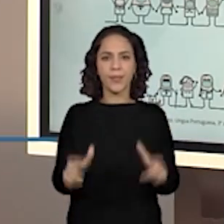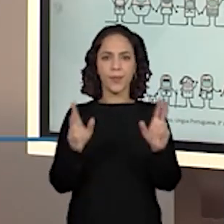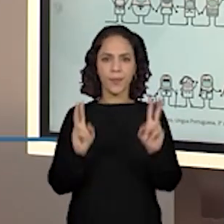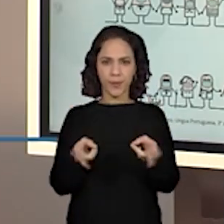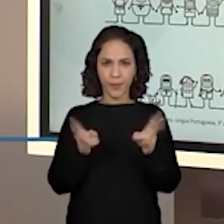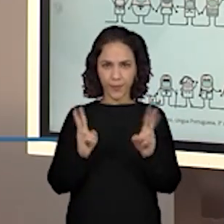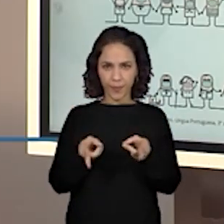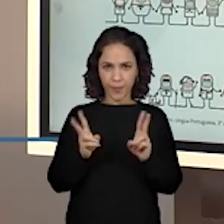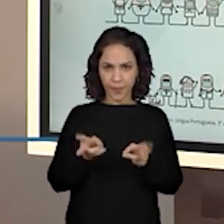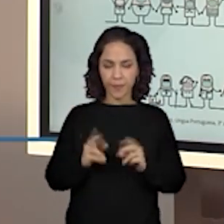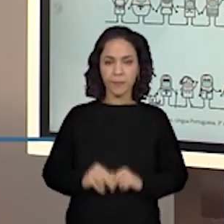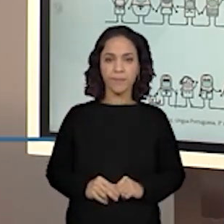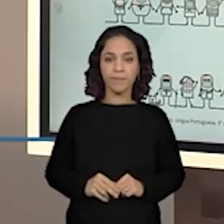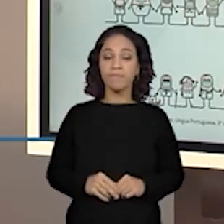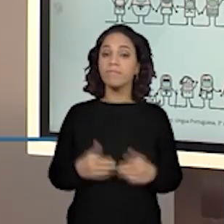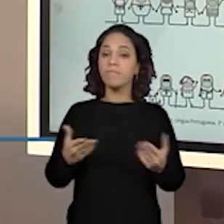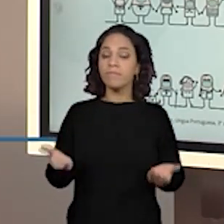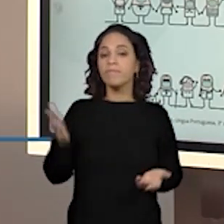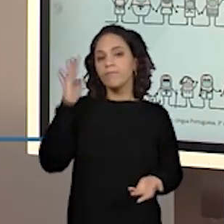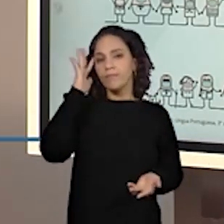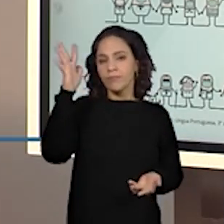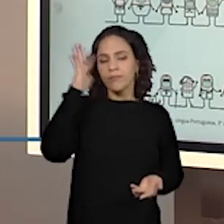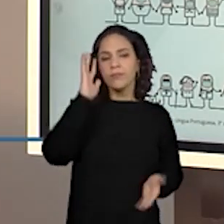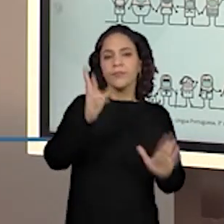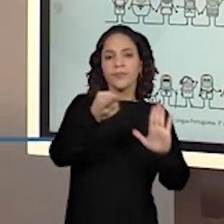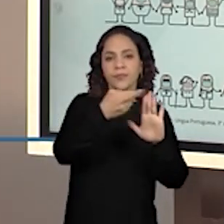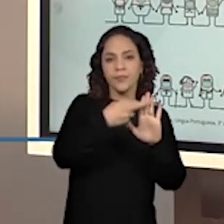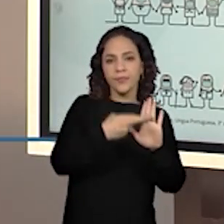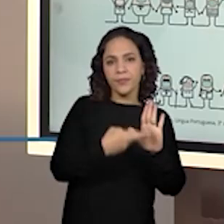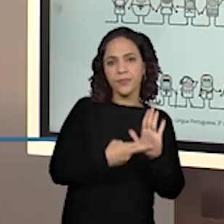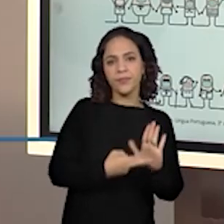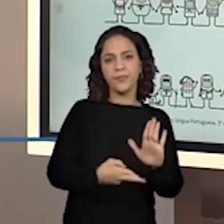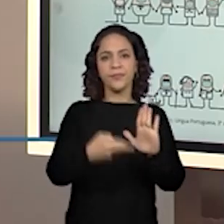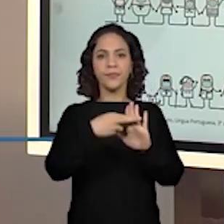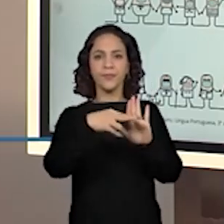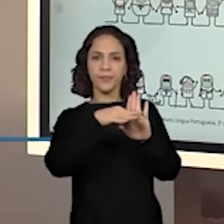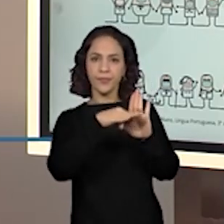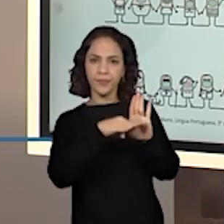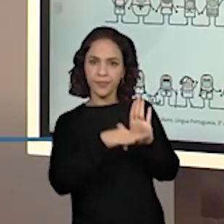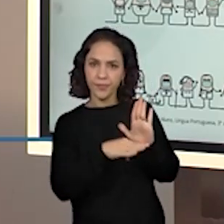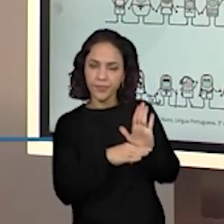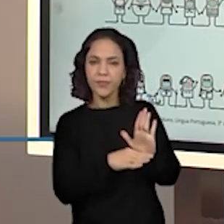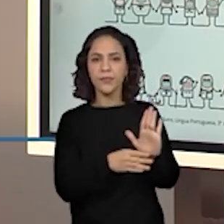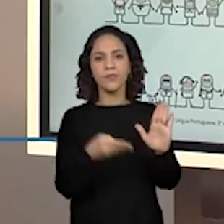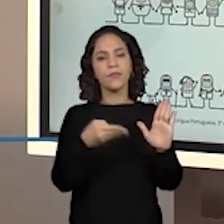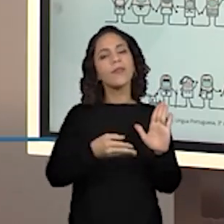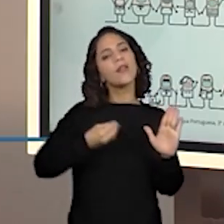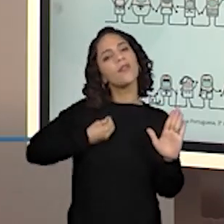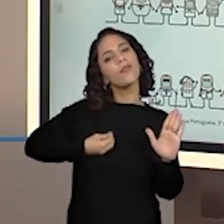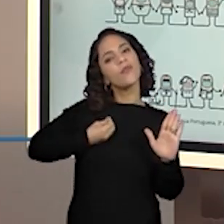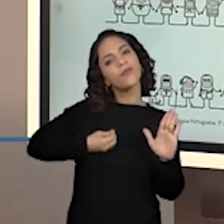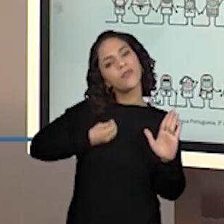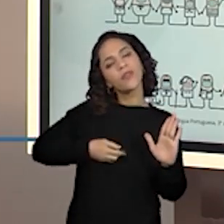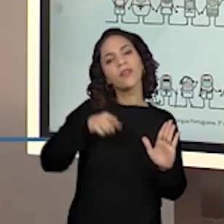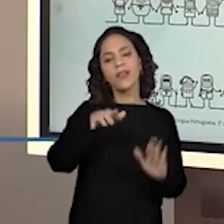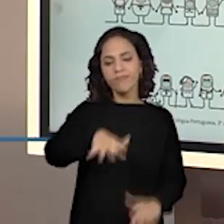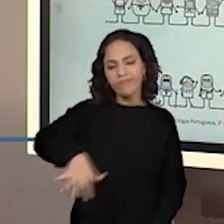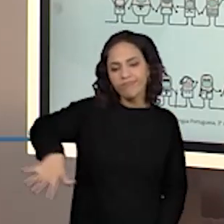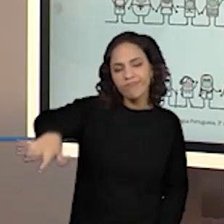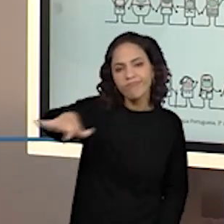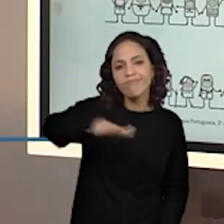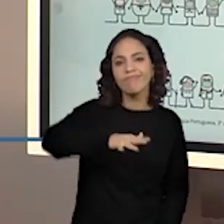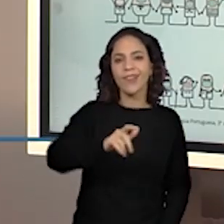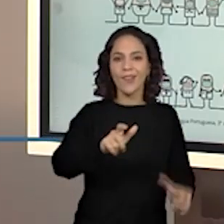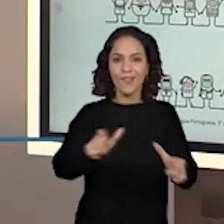refletir ainda sobre a necessidade de regras e regulamentos para que a vida dessas pessoas,